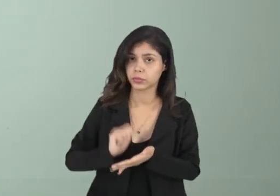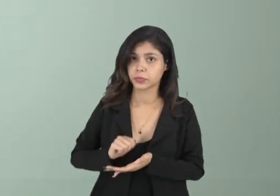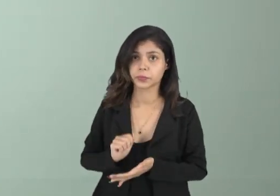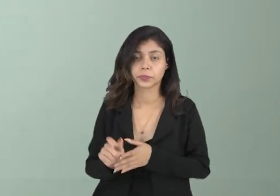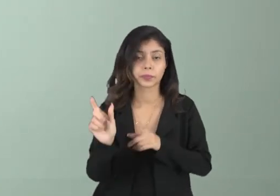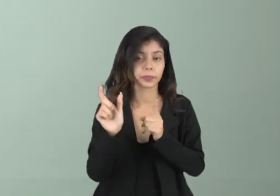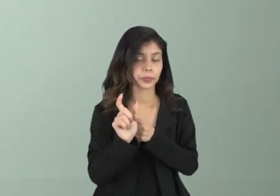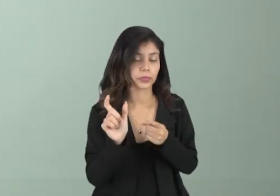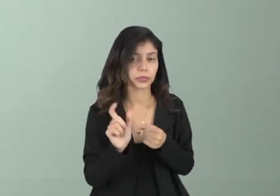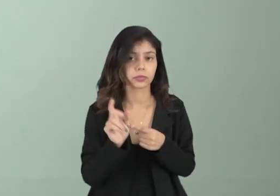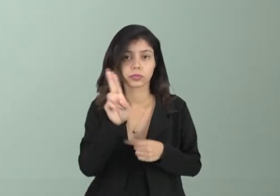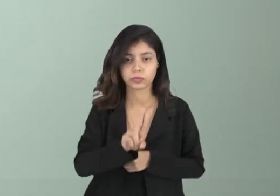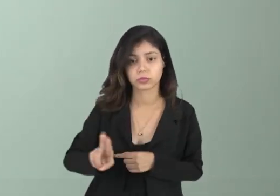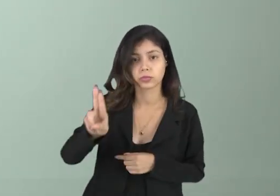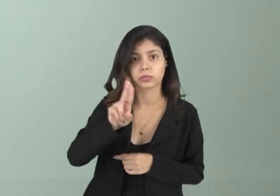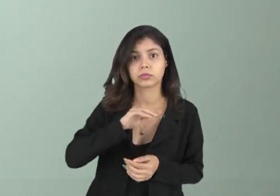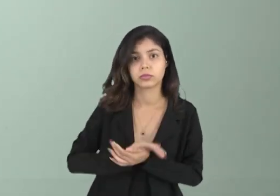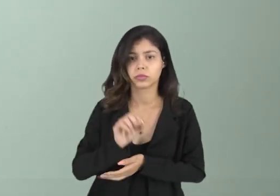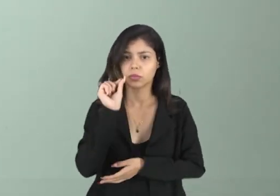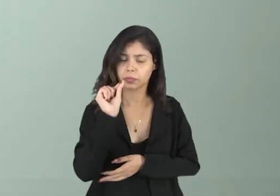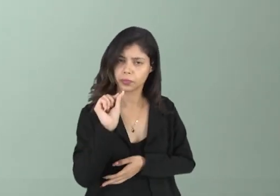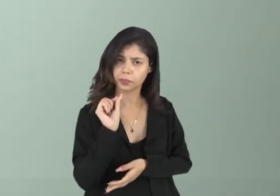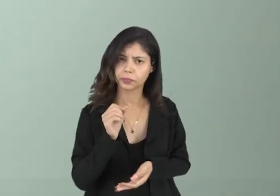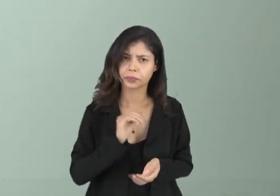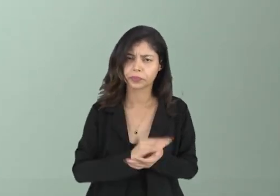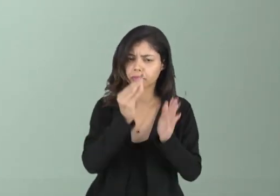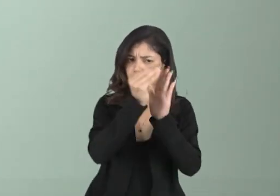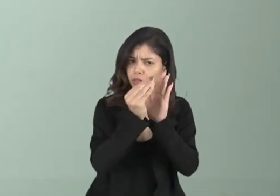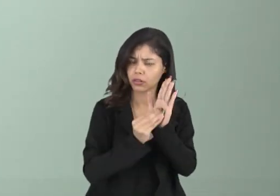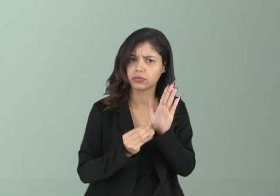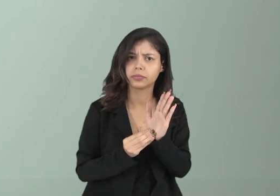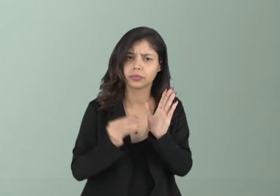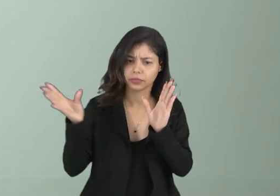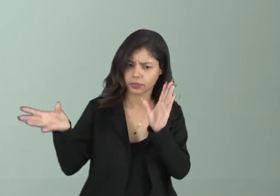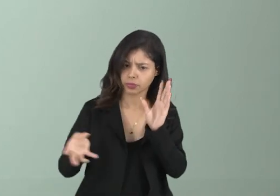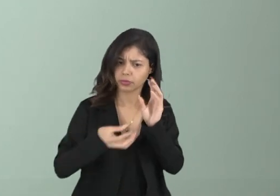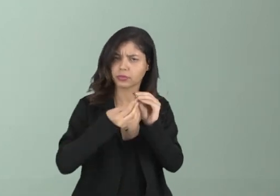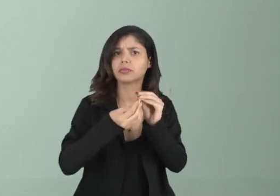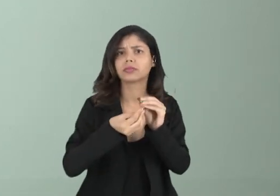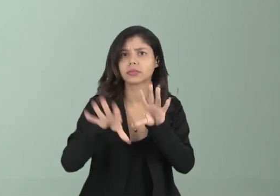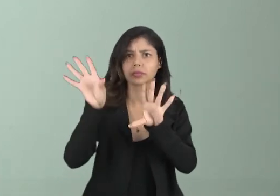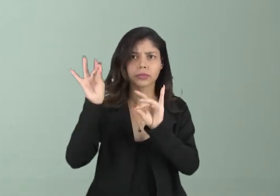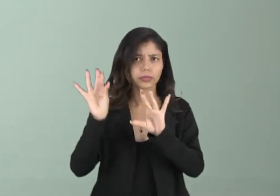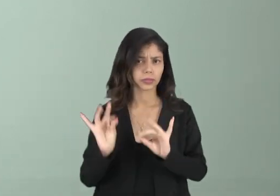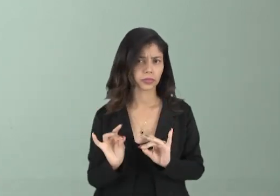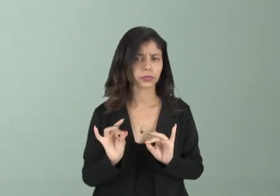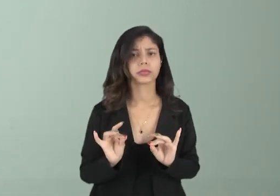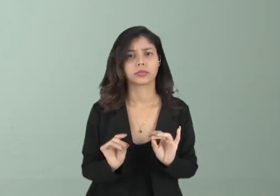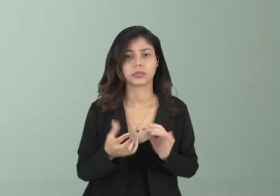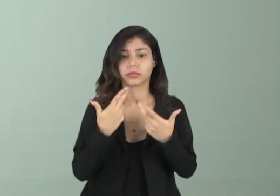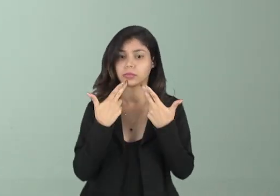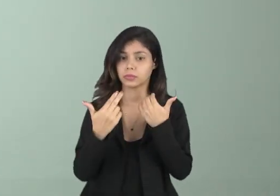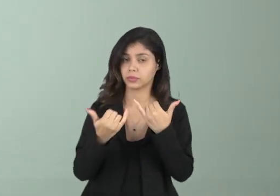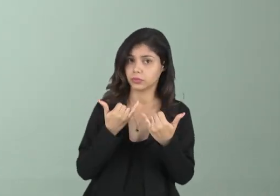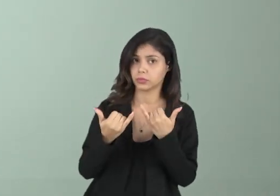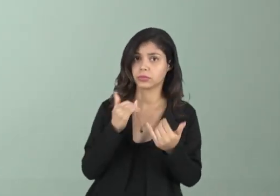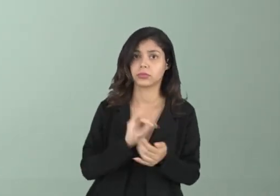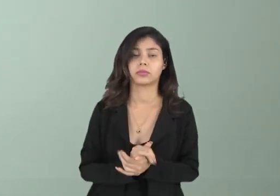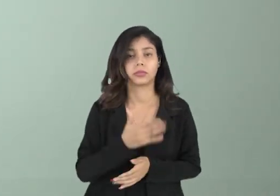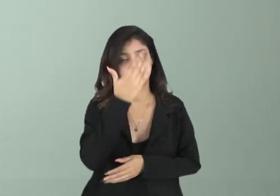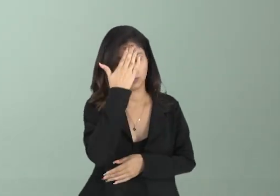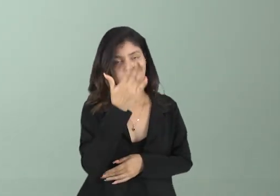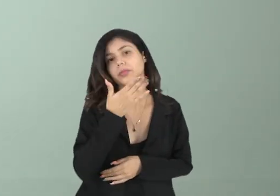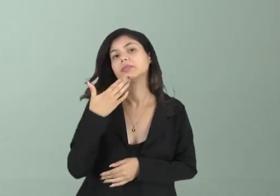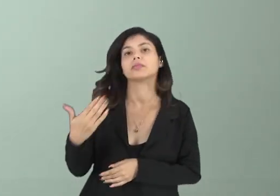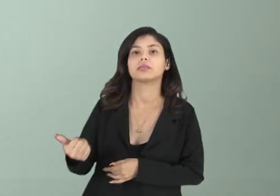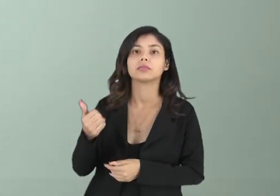as palavras utilizadas, o que está sendo dado ênfase em determinada notícia, para você compreender